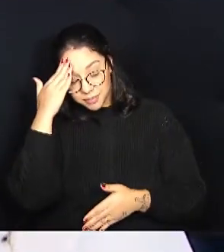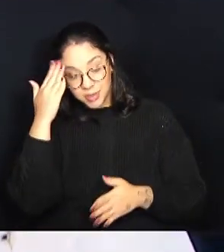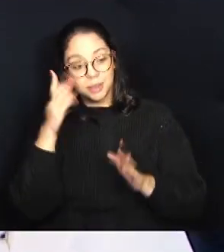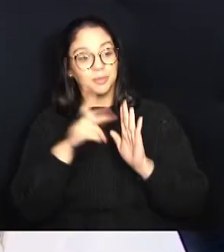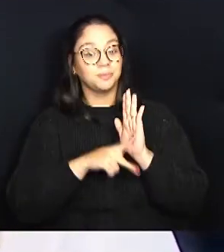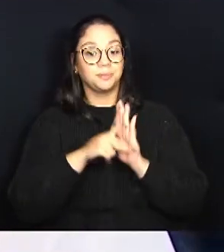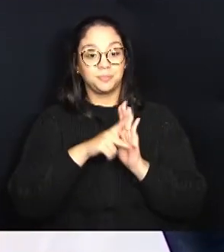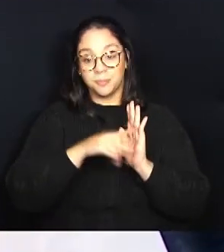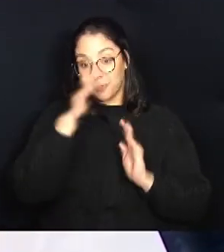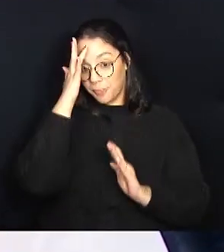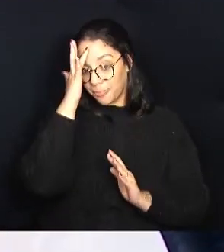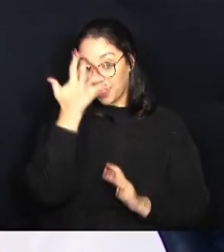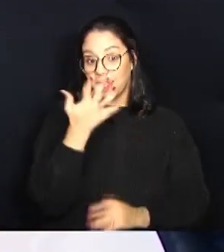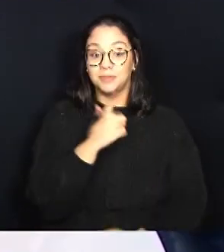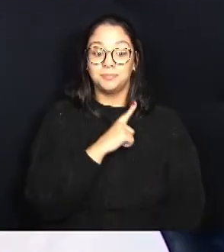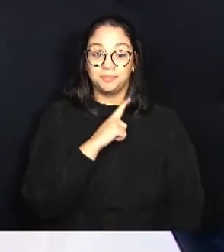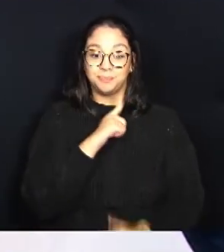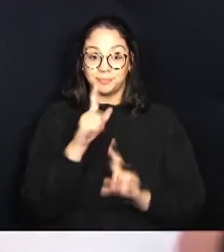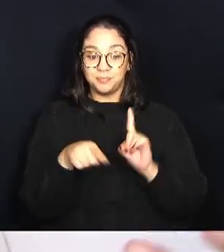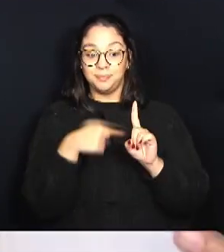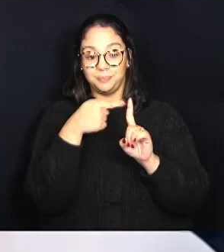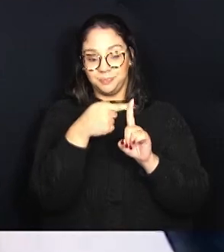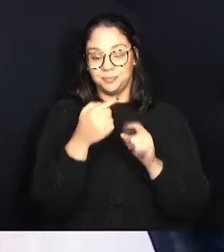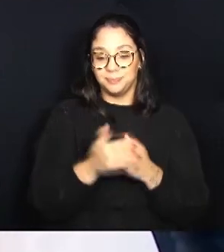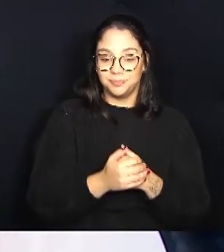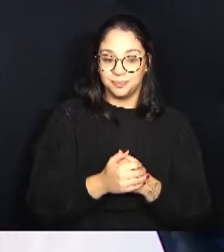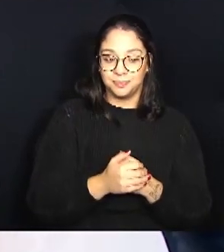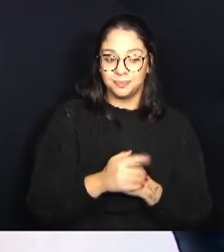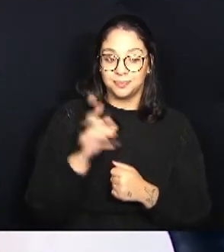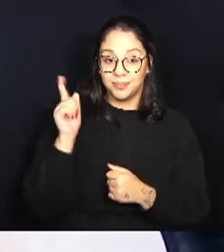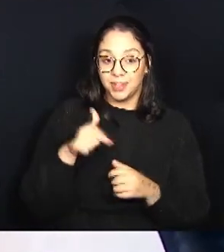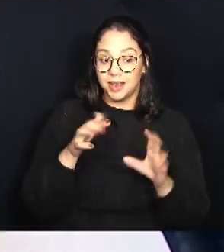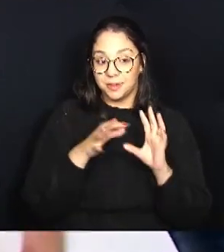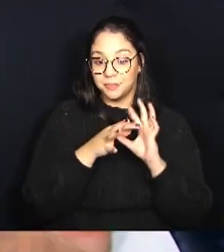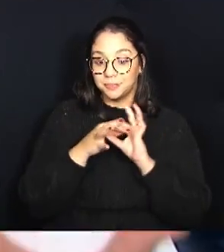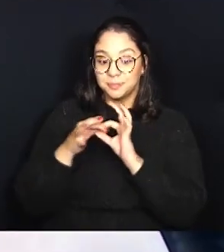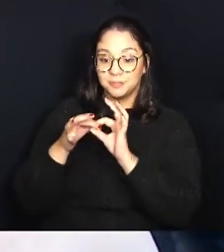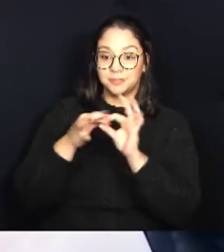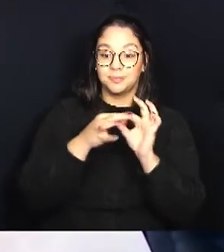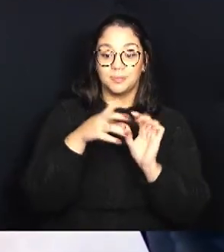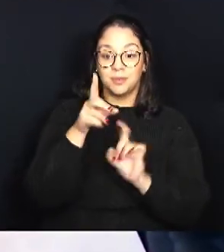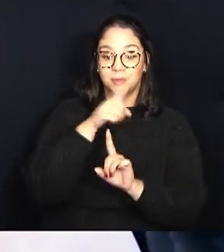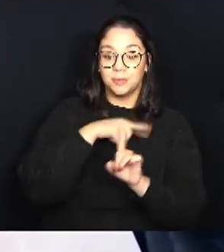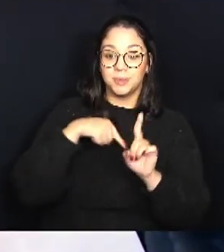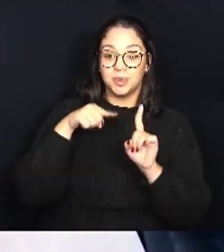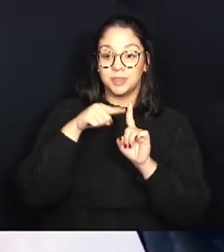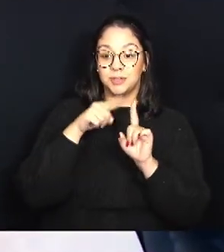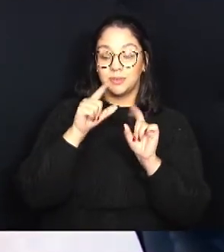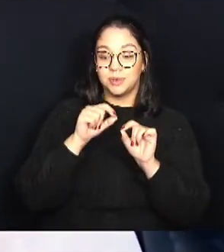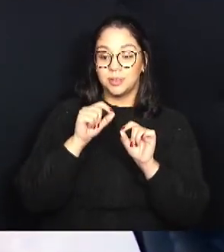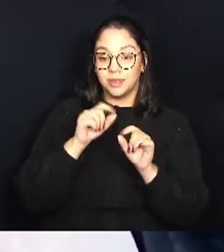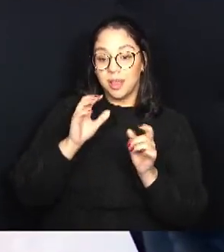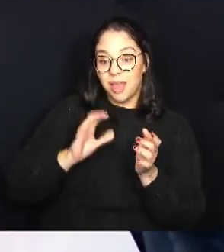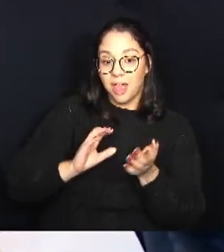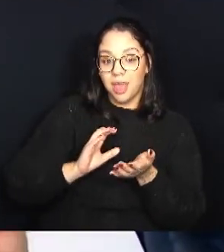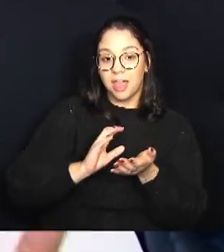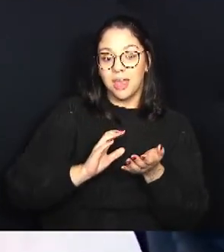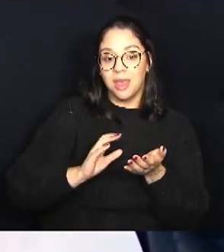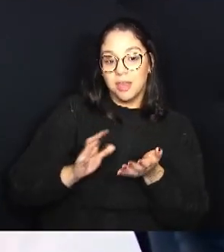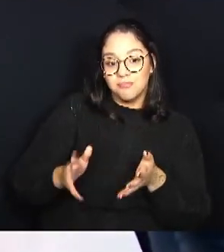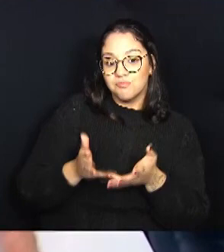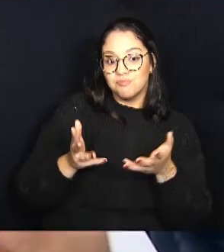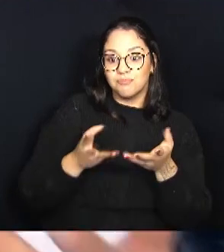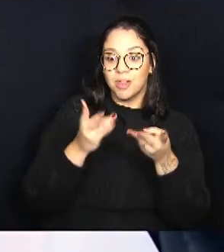teria resultado muito positivo. Essa integração, ela visa também investir na qualidade de vida do servidor,